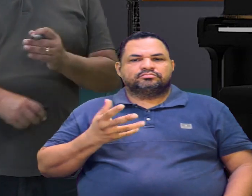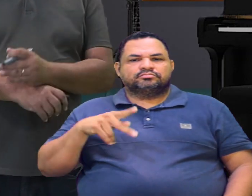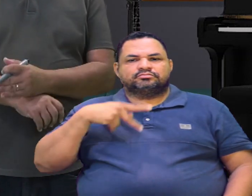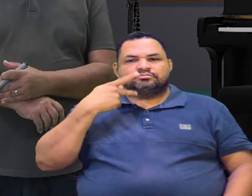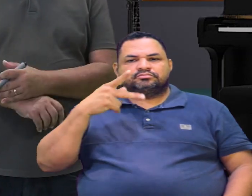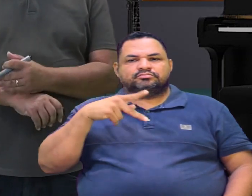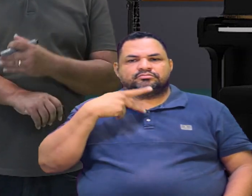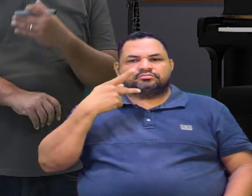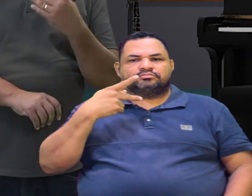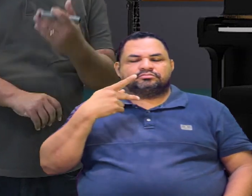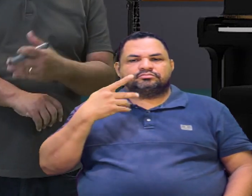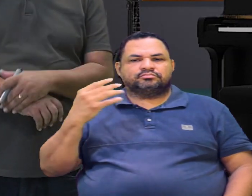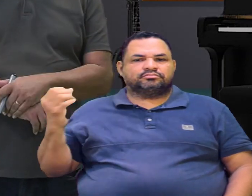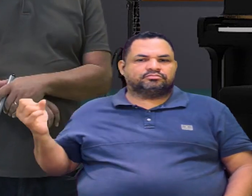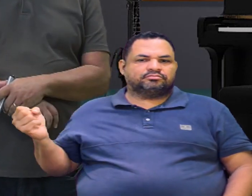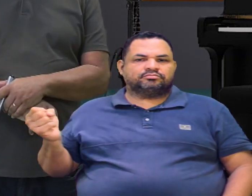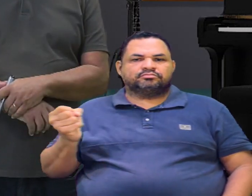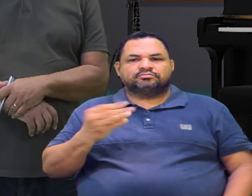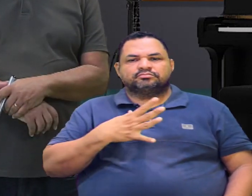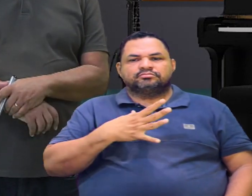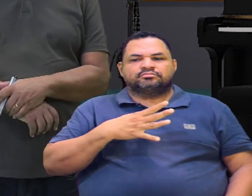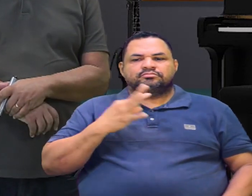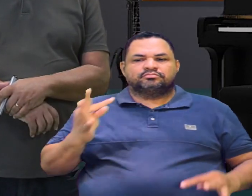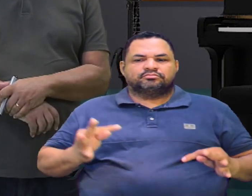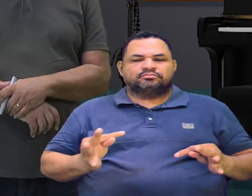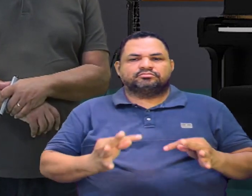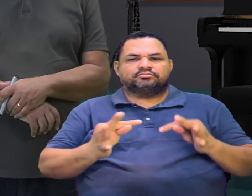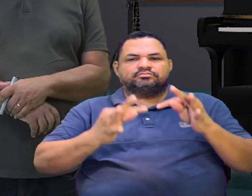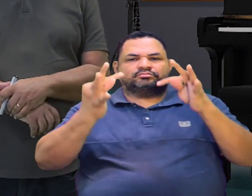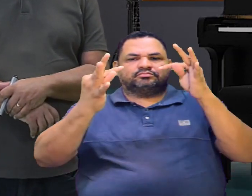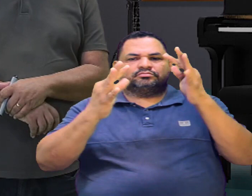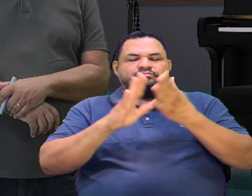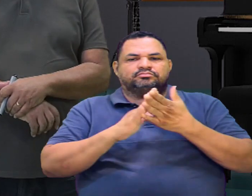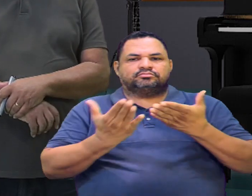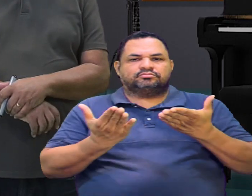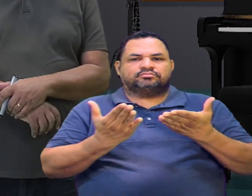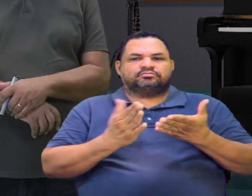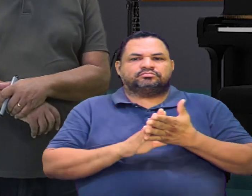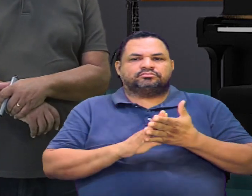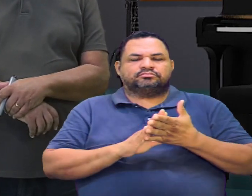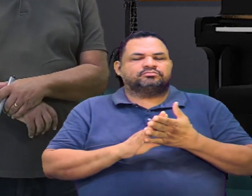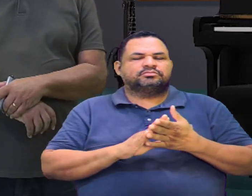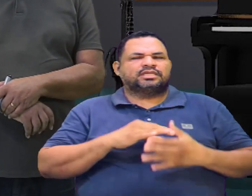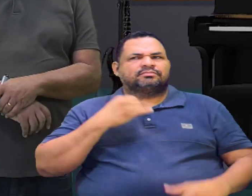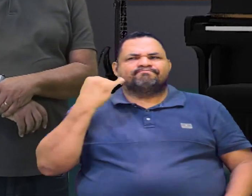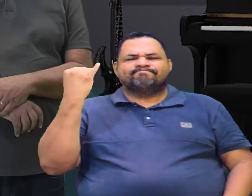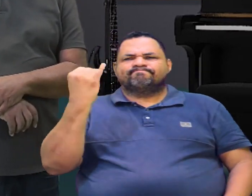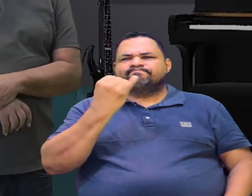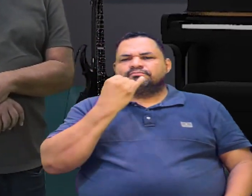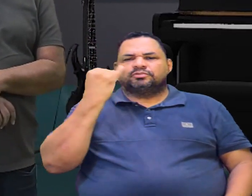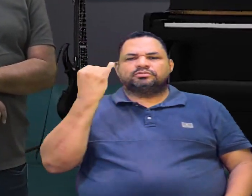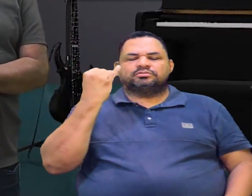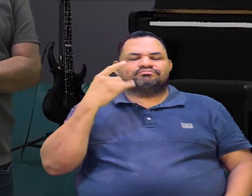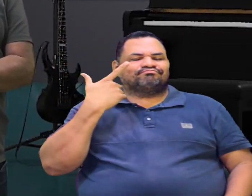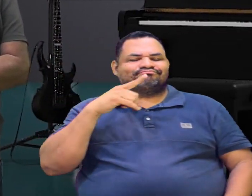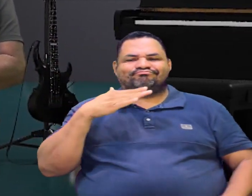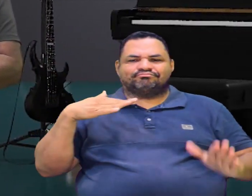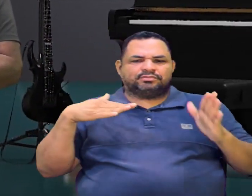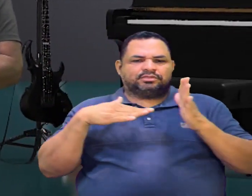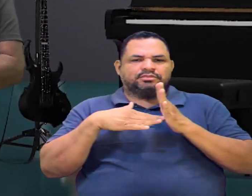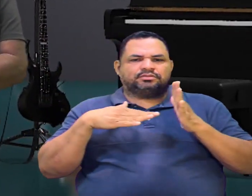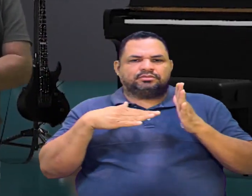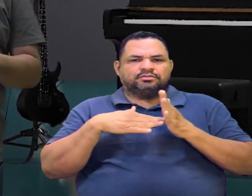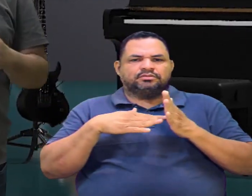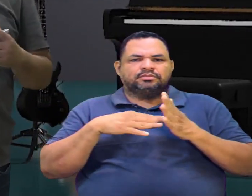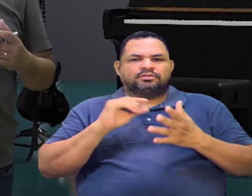A inovação tecnológica, ela é tremenda, sabe? É sem limite. O que vem acontecendo,